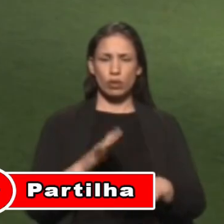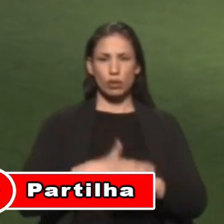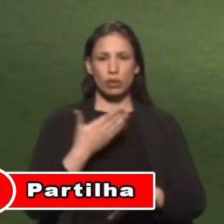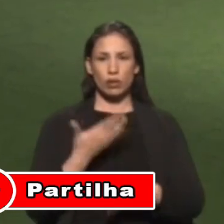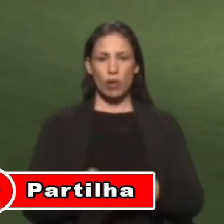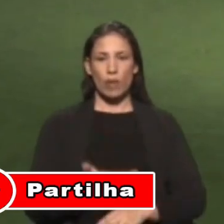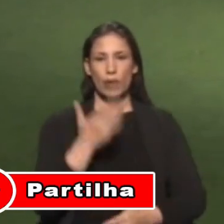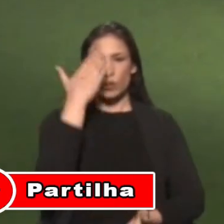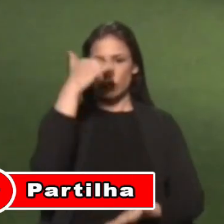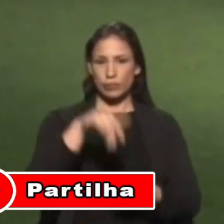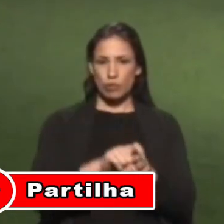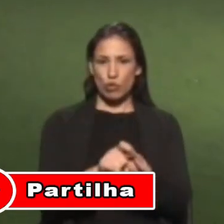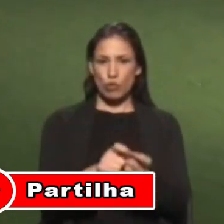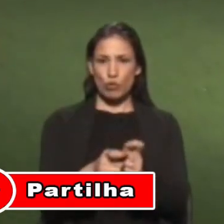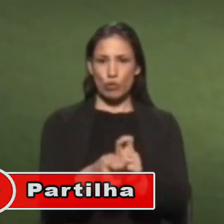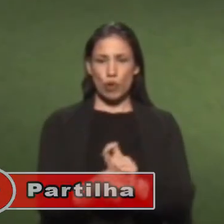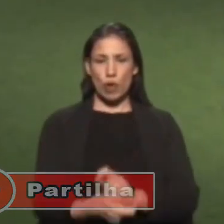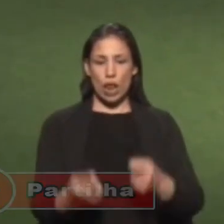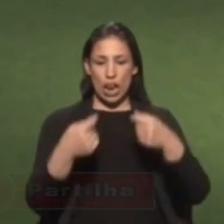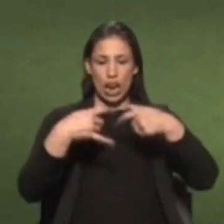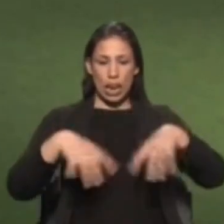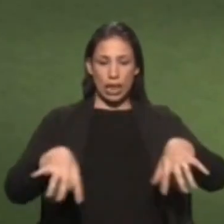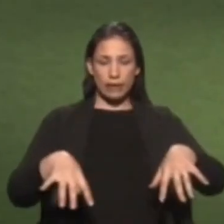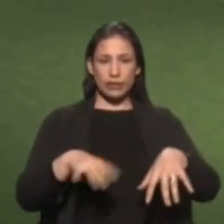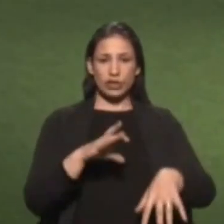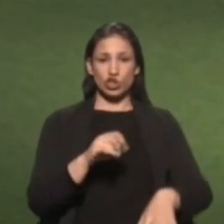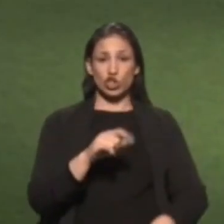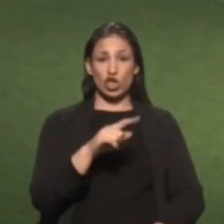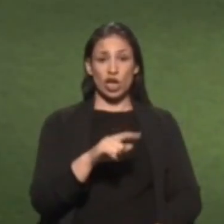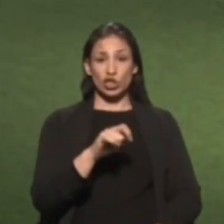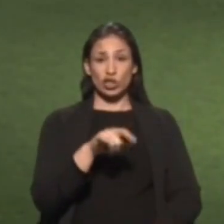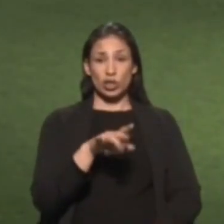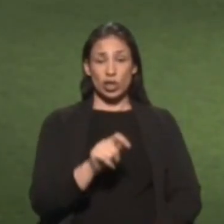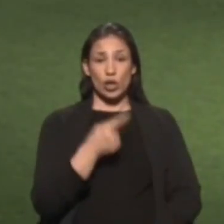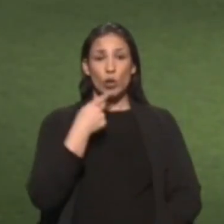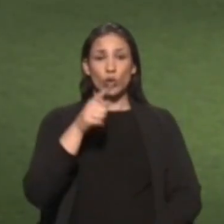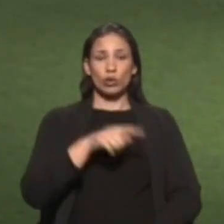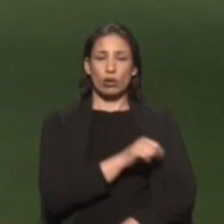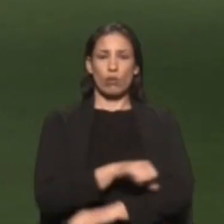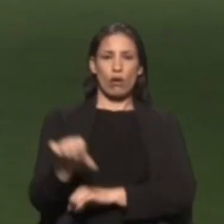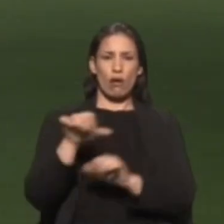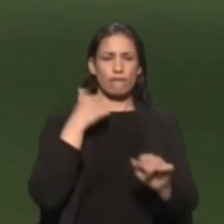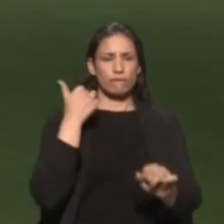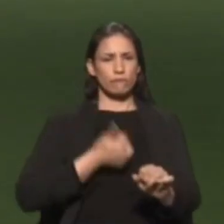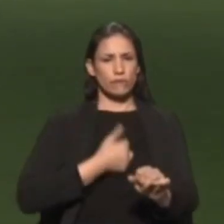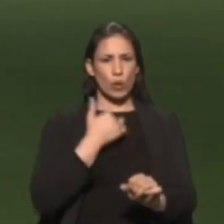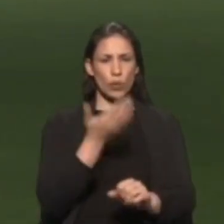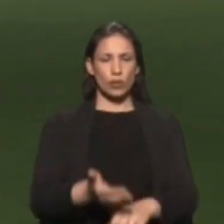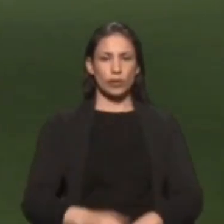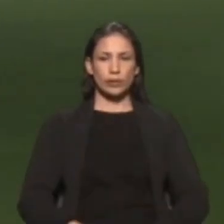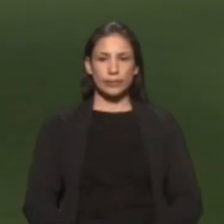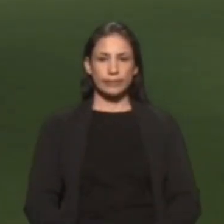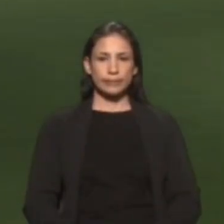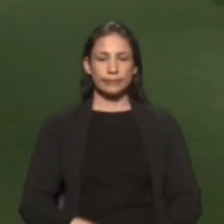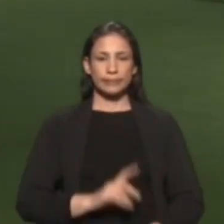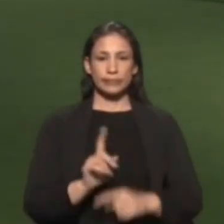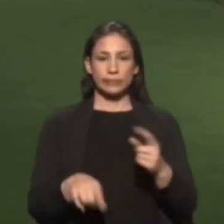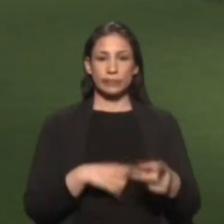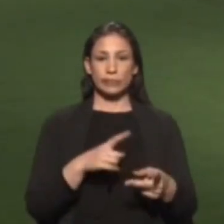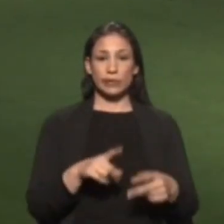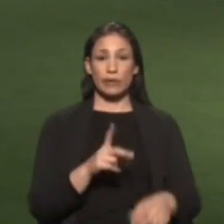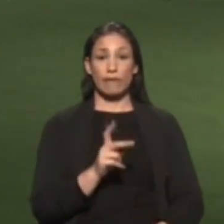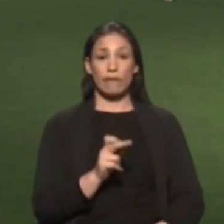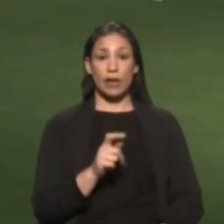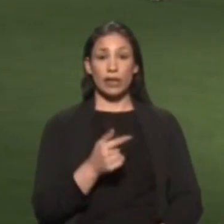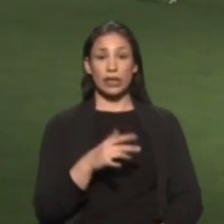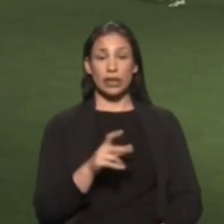volta aos acontecimentos. De livre tentou Xexé, de novo Alex, bem entre os postes. Depois, Valtinha. Boa